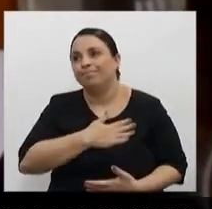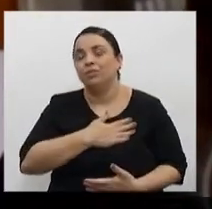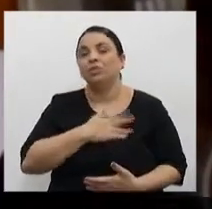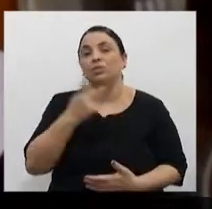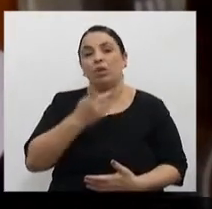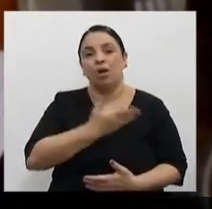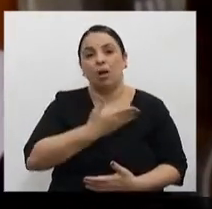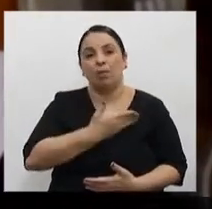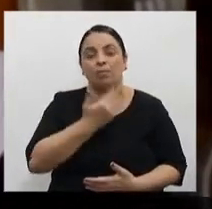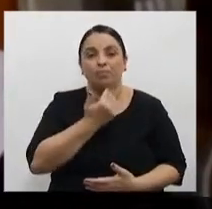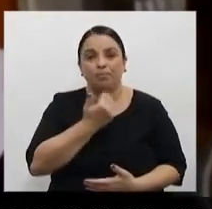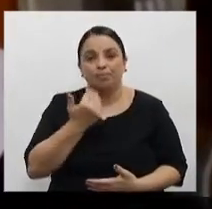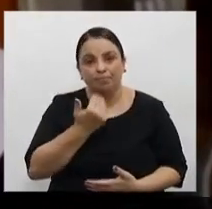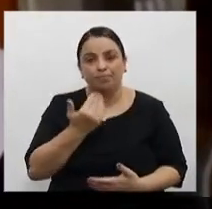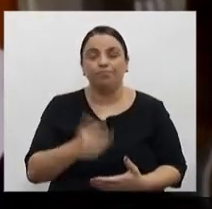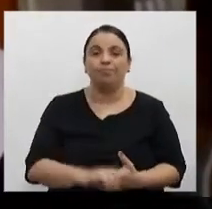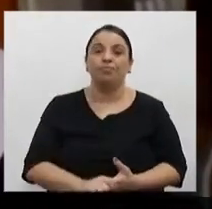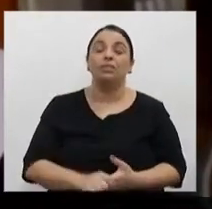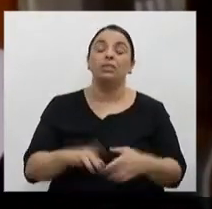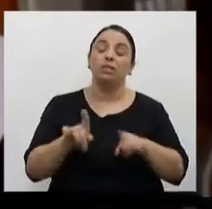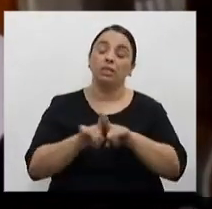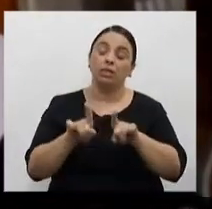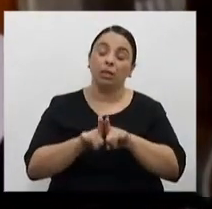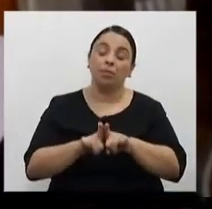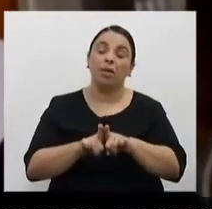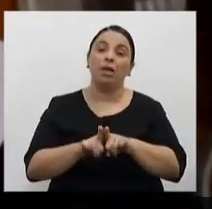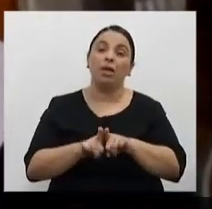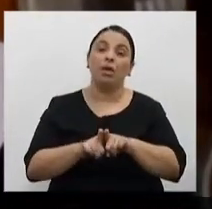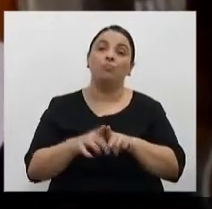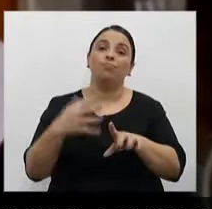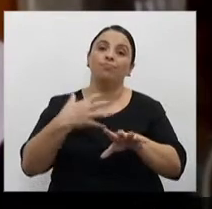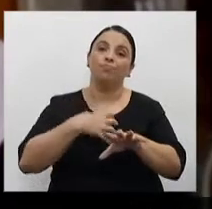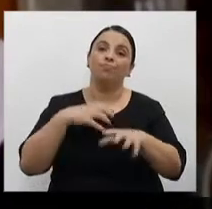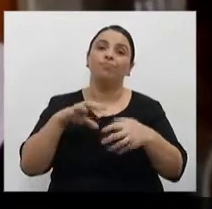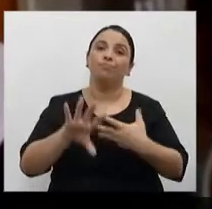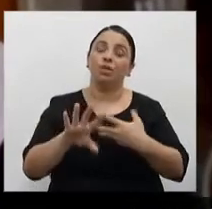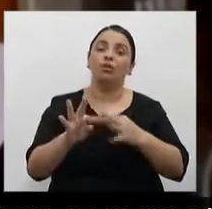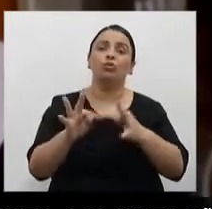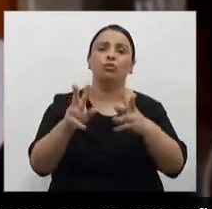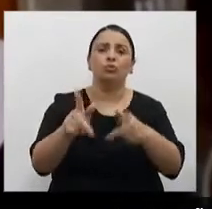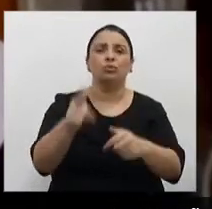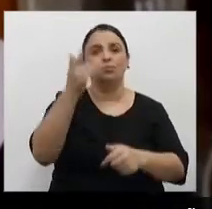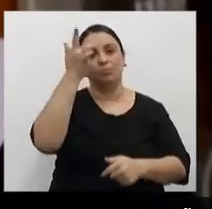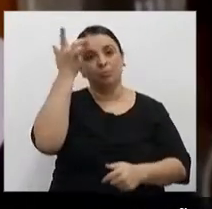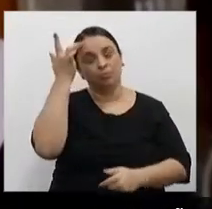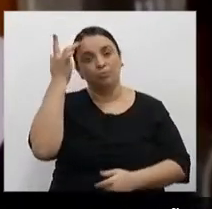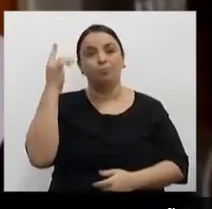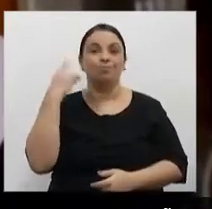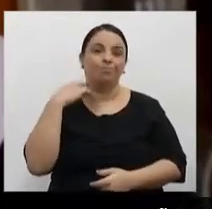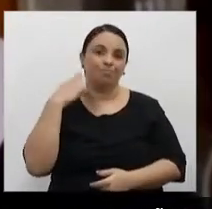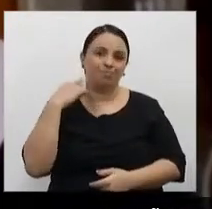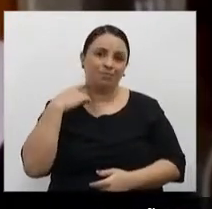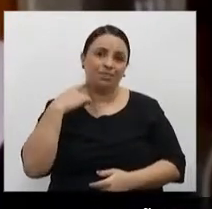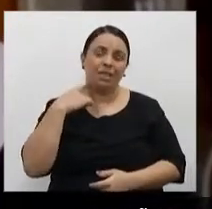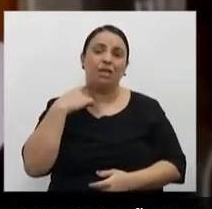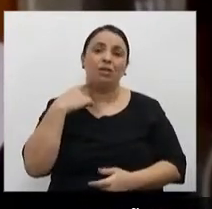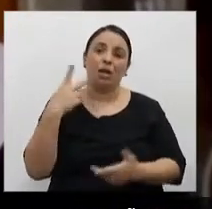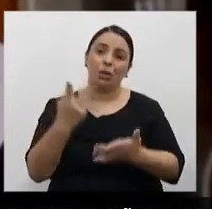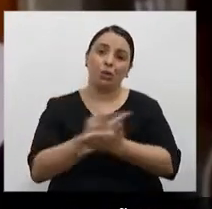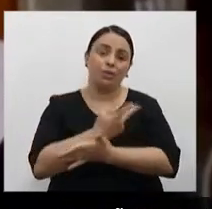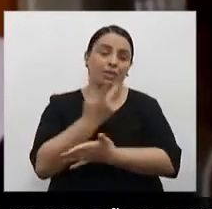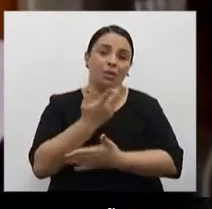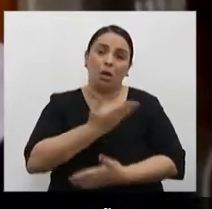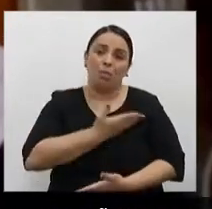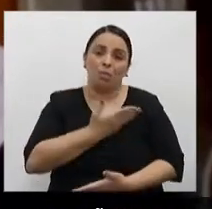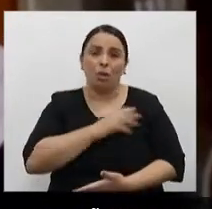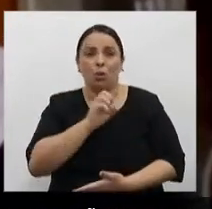também transmito meus sentimentos a todos nós, mineiros, né? E brasileiros que perdemos pessoas, que